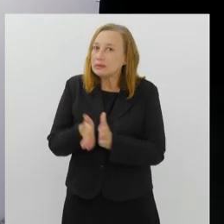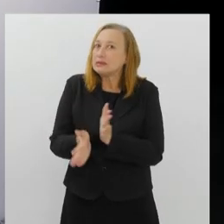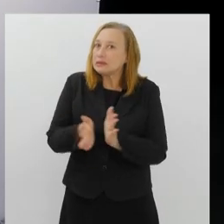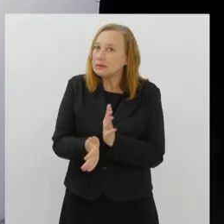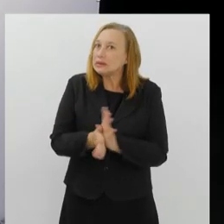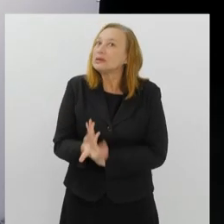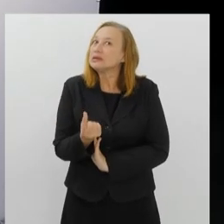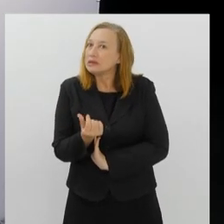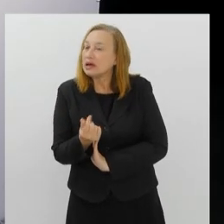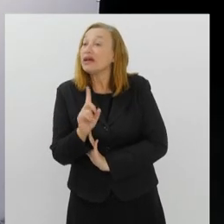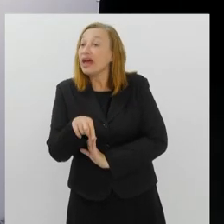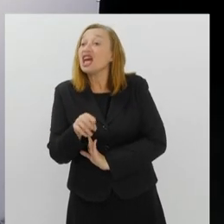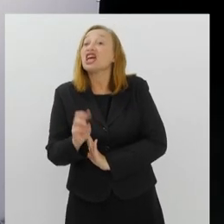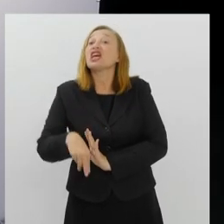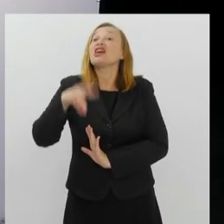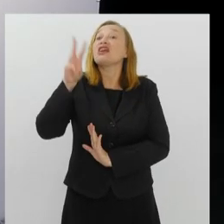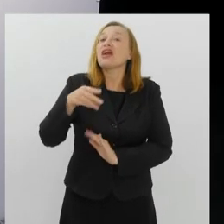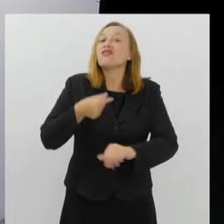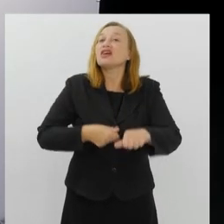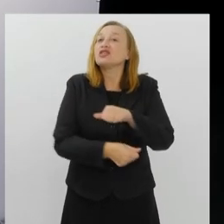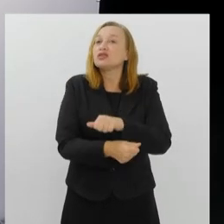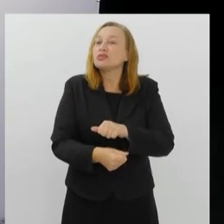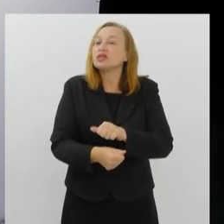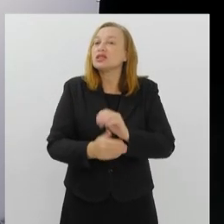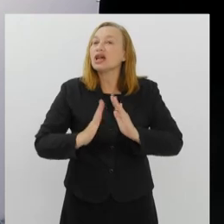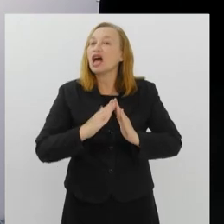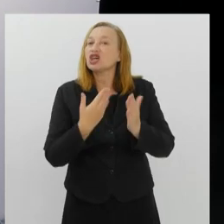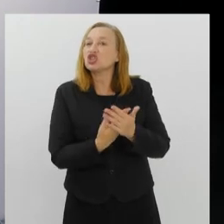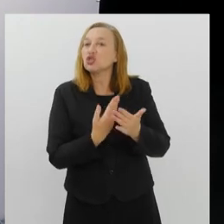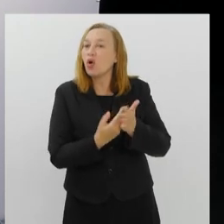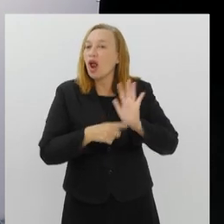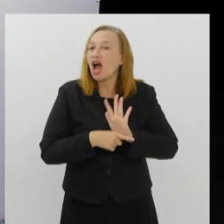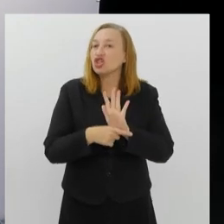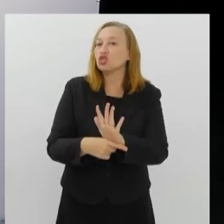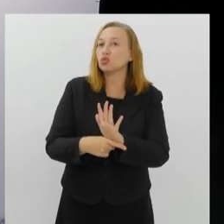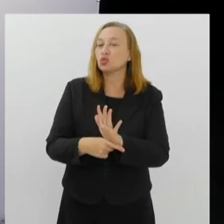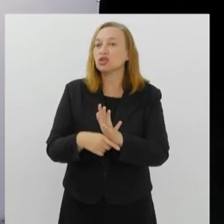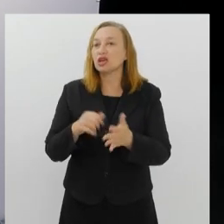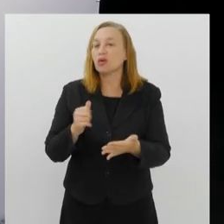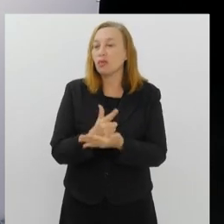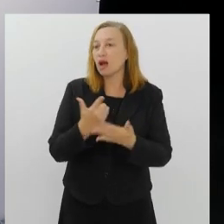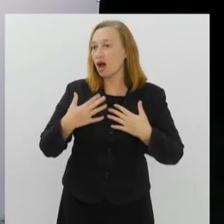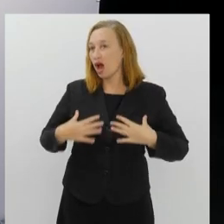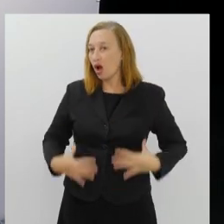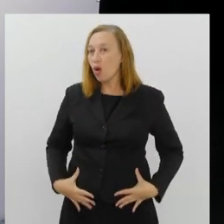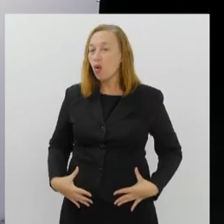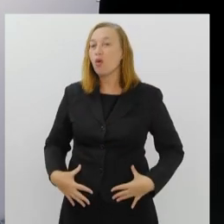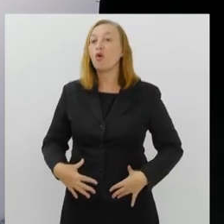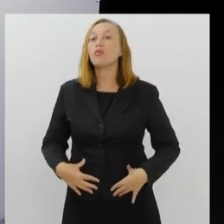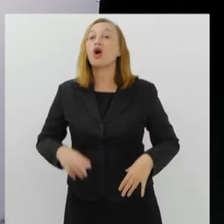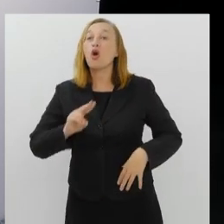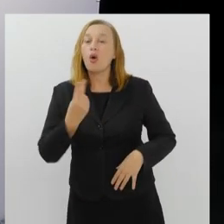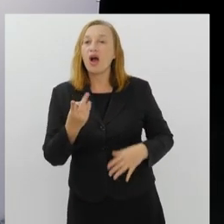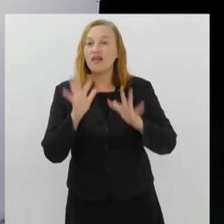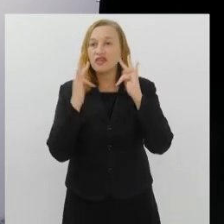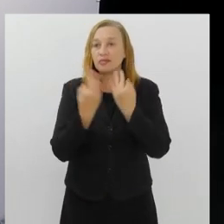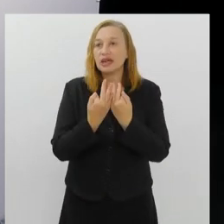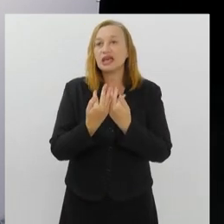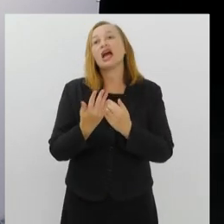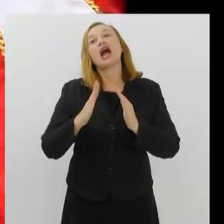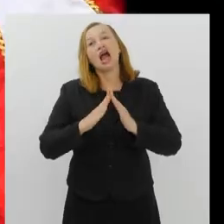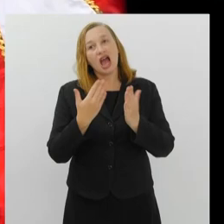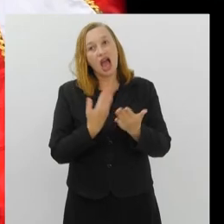gasta dinheiro, né? Quem faz esses investimentos? A escola contribui com alguma coisa? Ou a família que